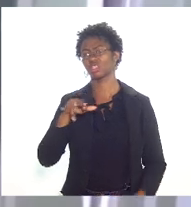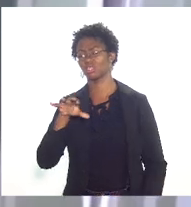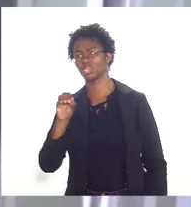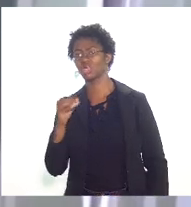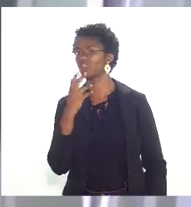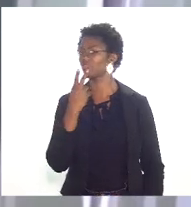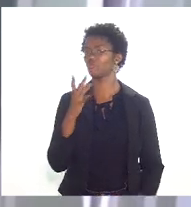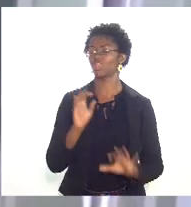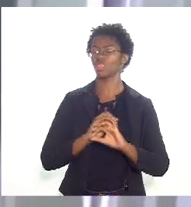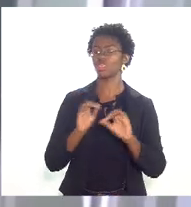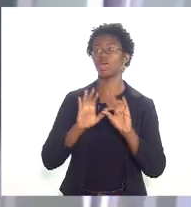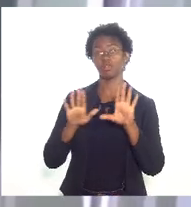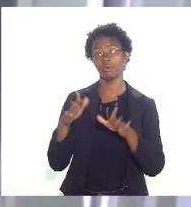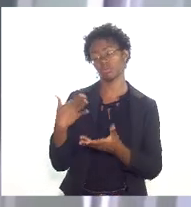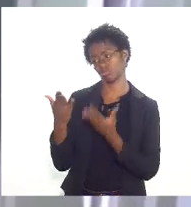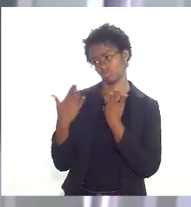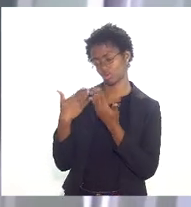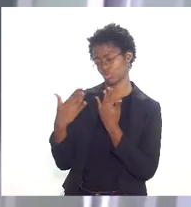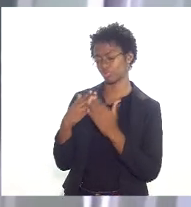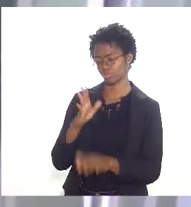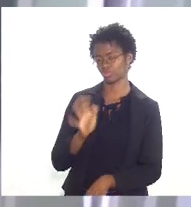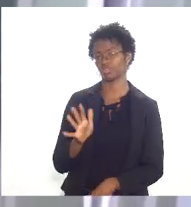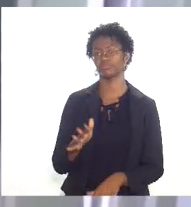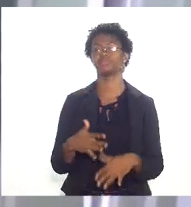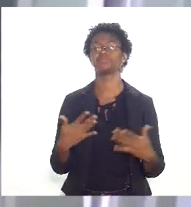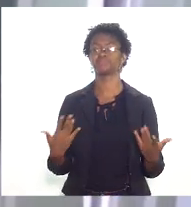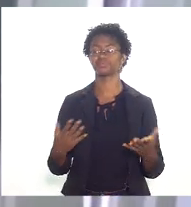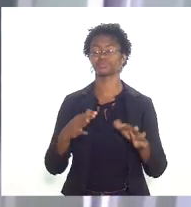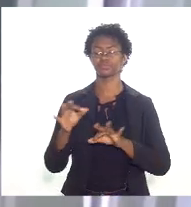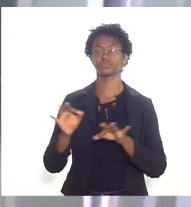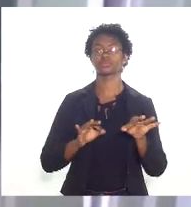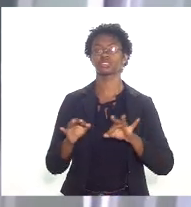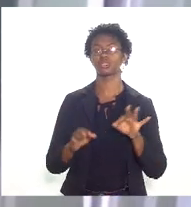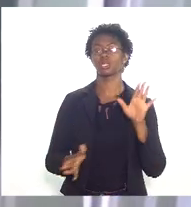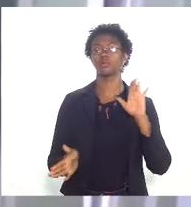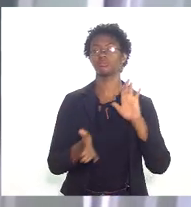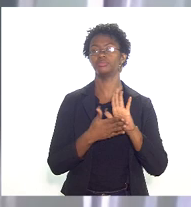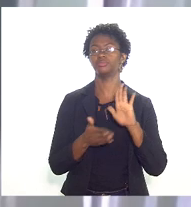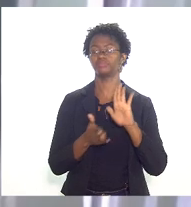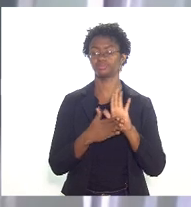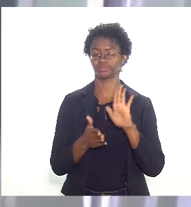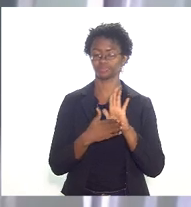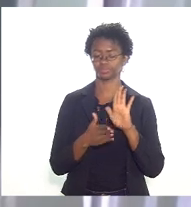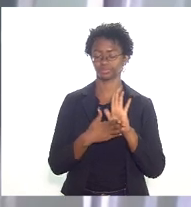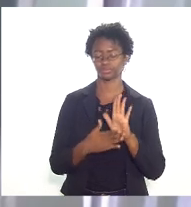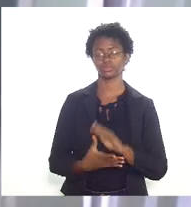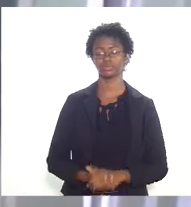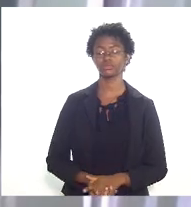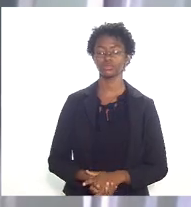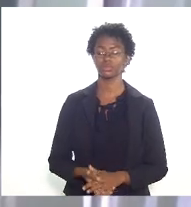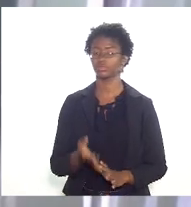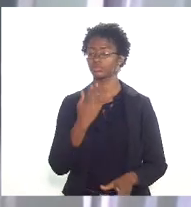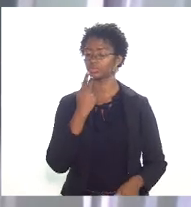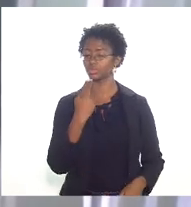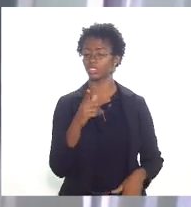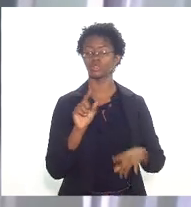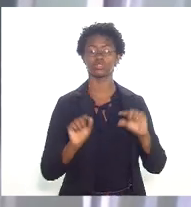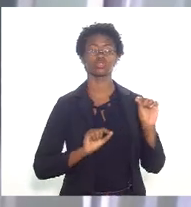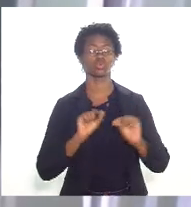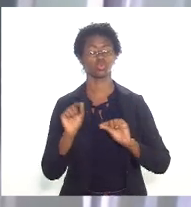mencionou mas nós dialogamos sobre isso uma proposta é diminuta de 42 CJ já levando em conta